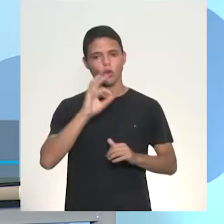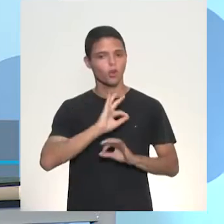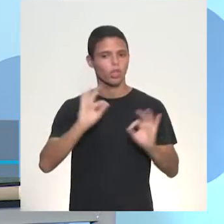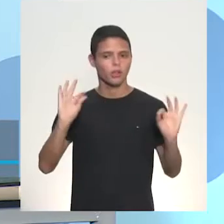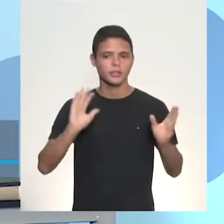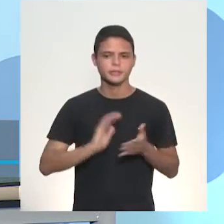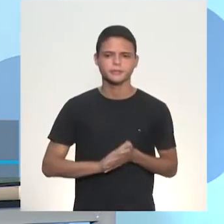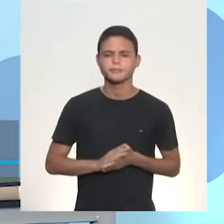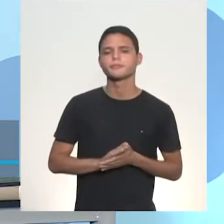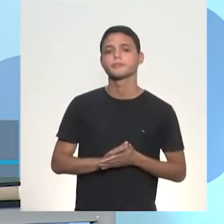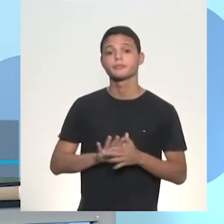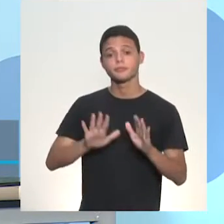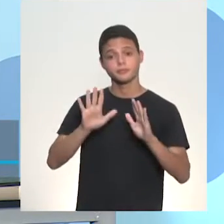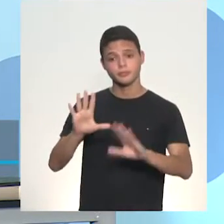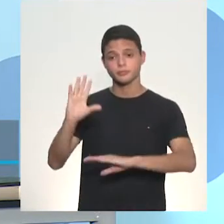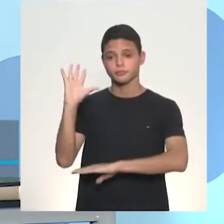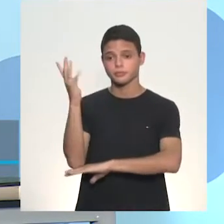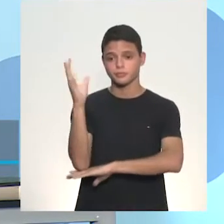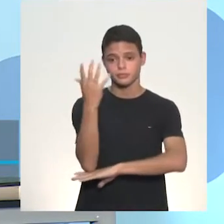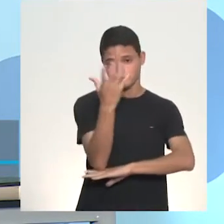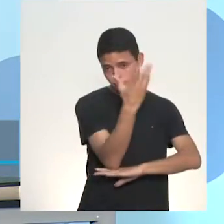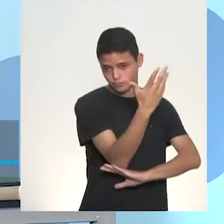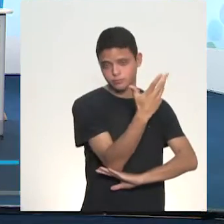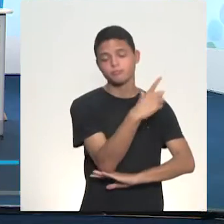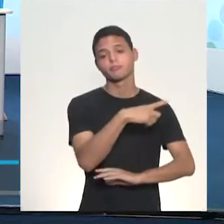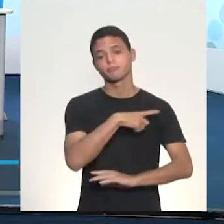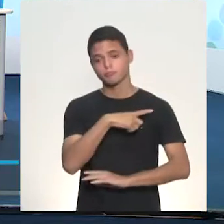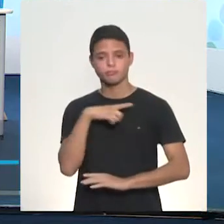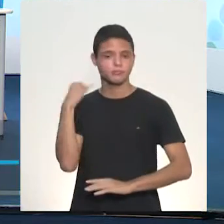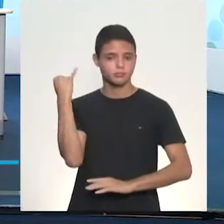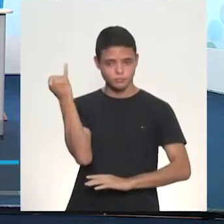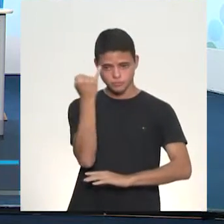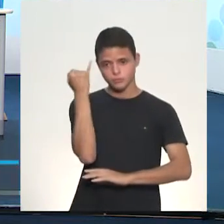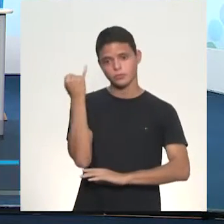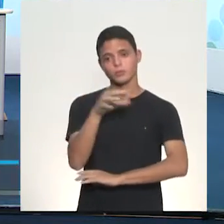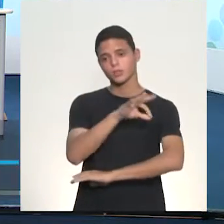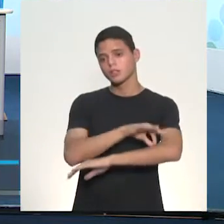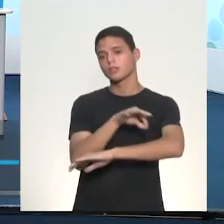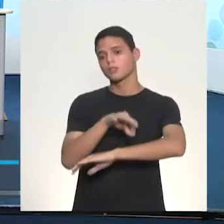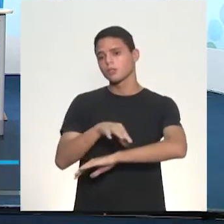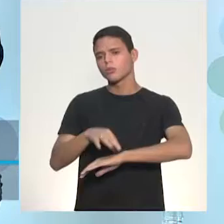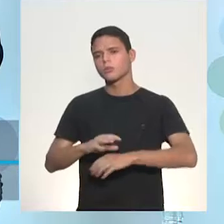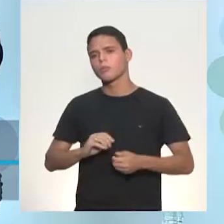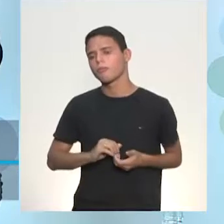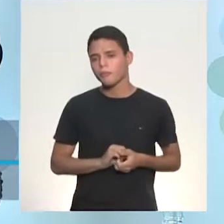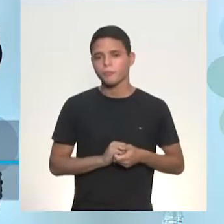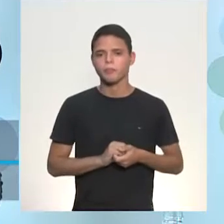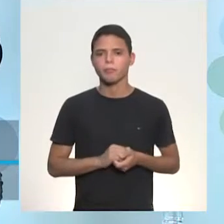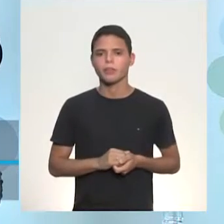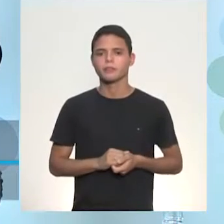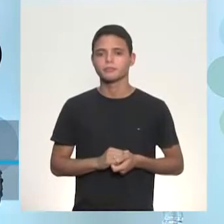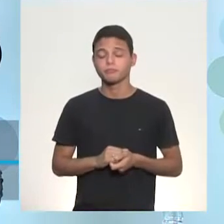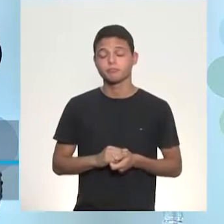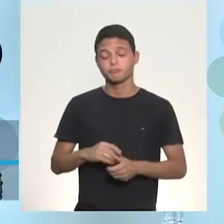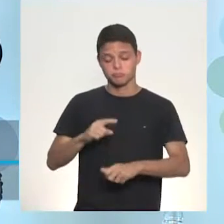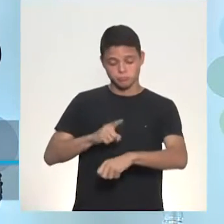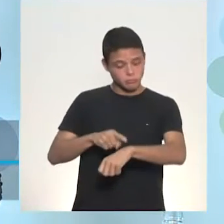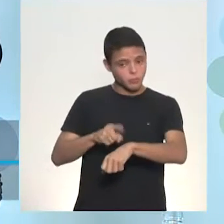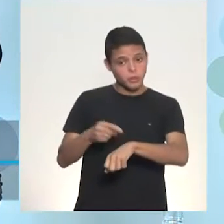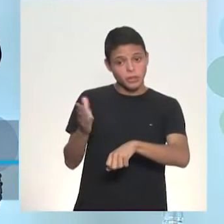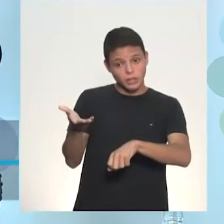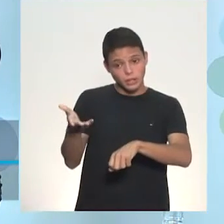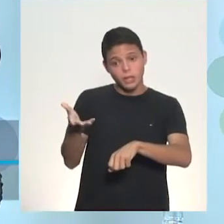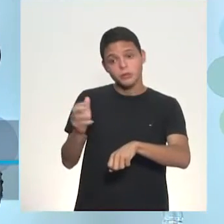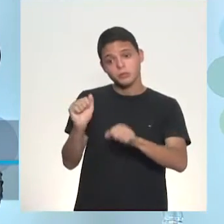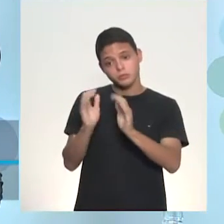aí? Mas na natureza ele tem a sua importância. Qual a importância do cupim na natureza? Vamos ver se o pessoal manda. Eu não tenho muito tempo, hein, gente? Você sabe que aqui o relógio vai